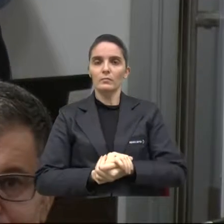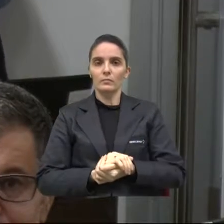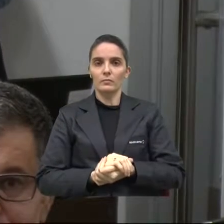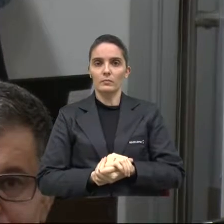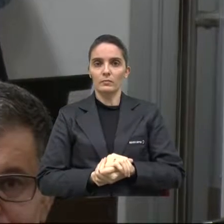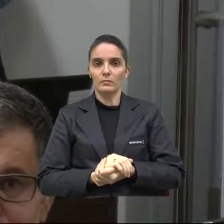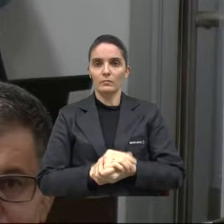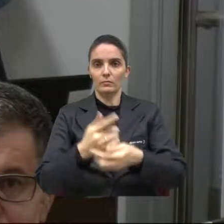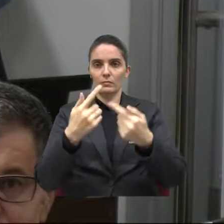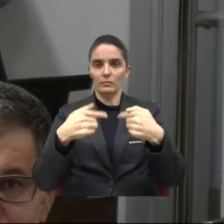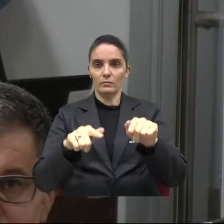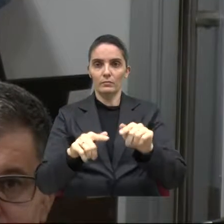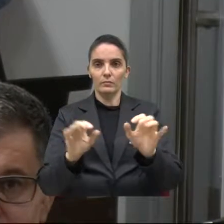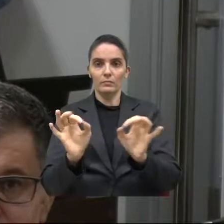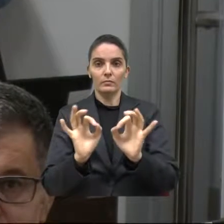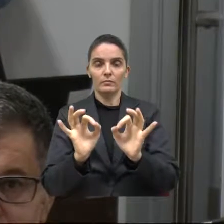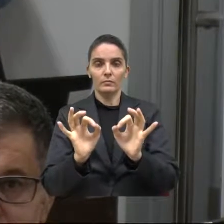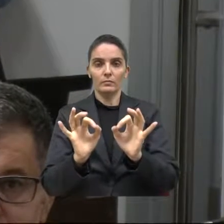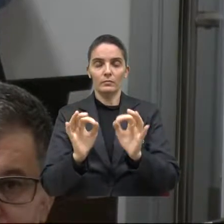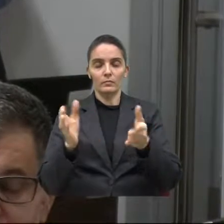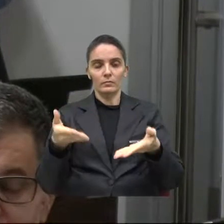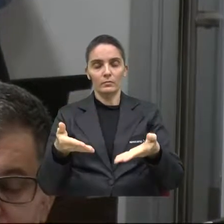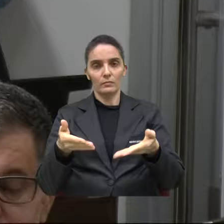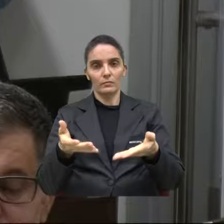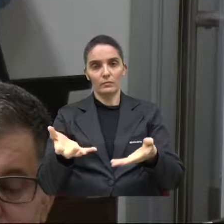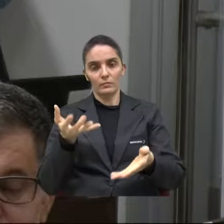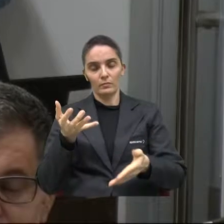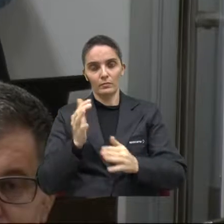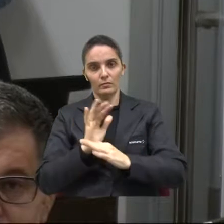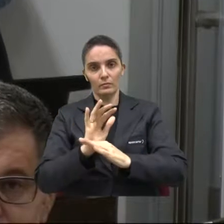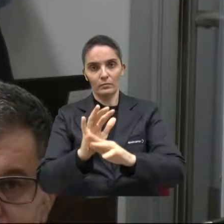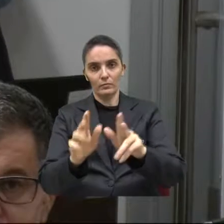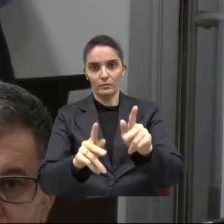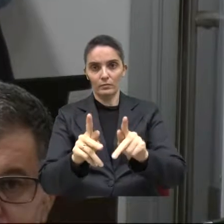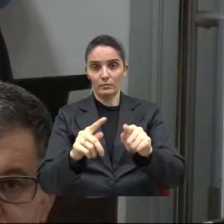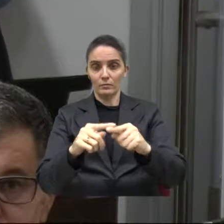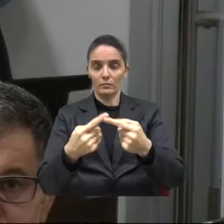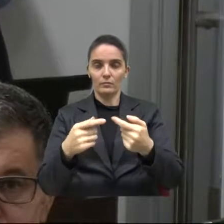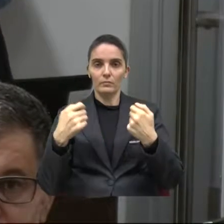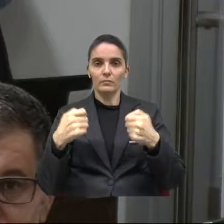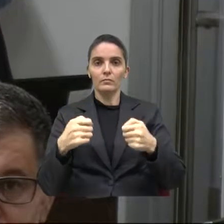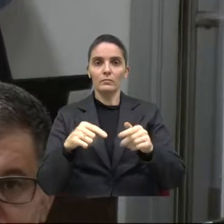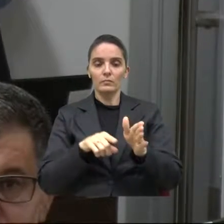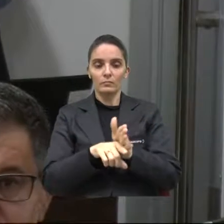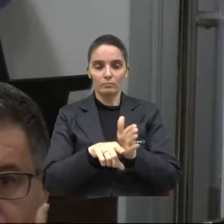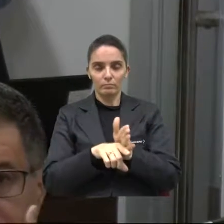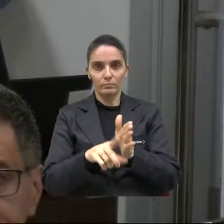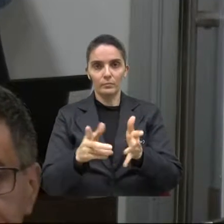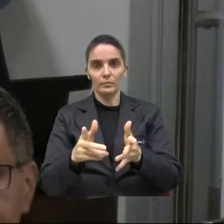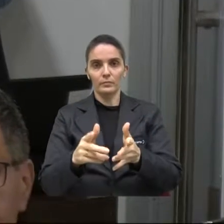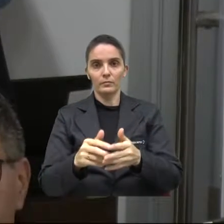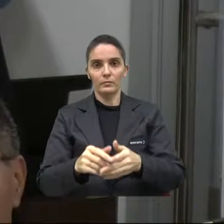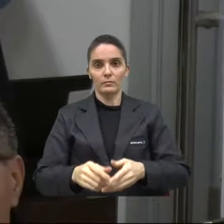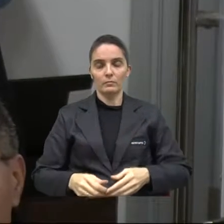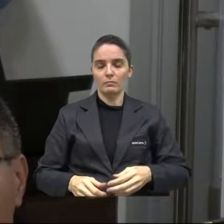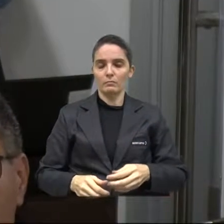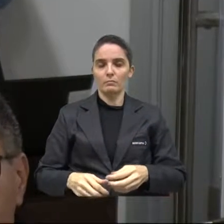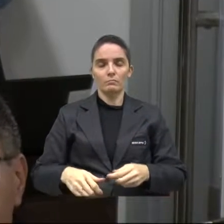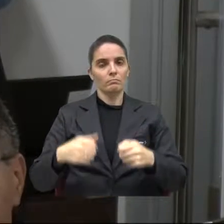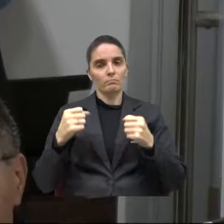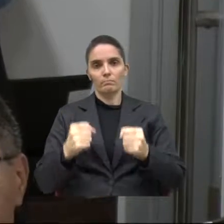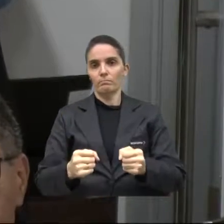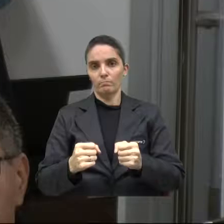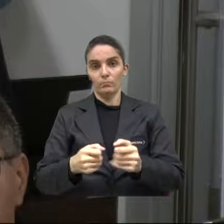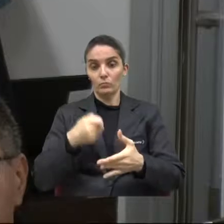posição, situação, para, gente. Aqui é em prol do povo. Mas tem que ter esse estudo. Não adianta querer empurrar nada a goela abaixo, porque não vai.